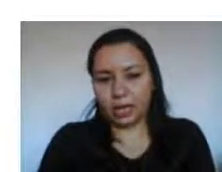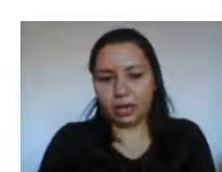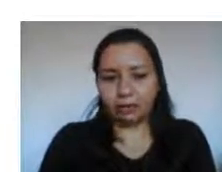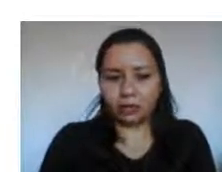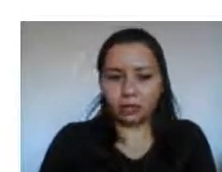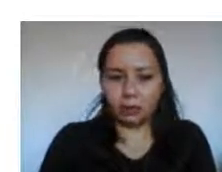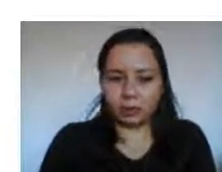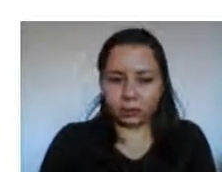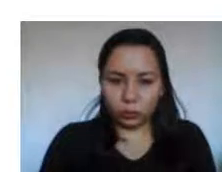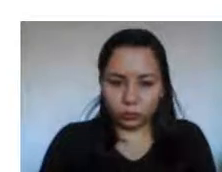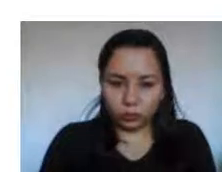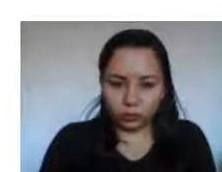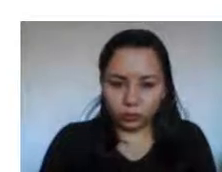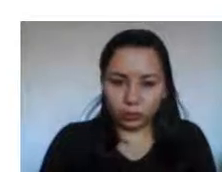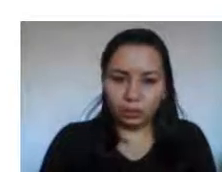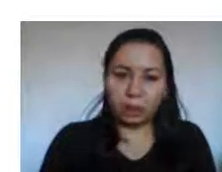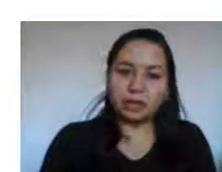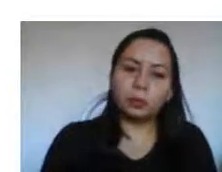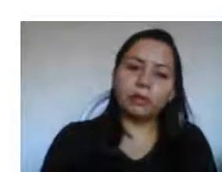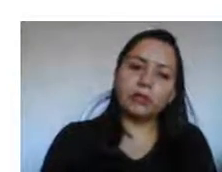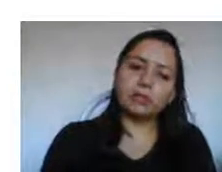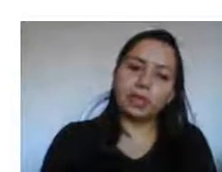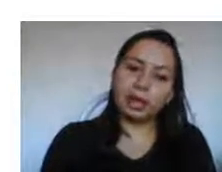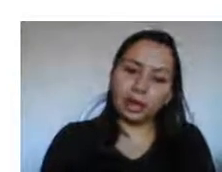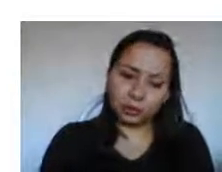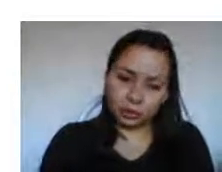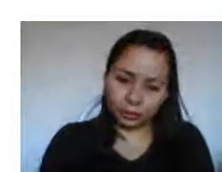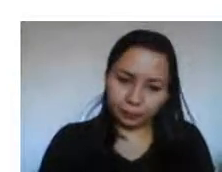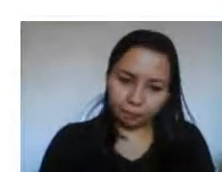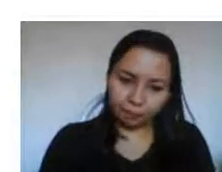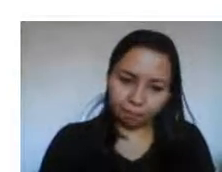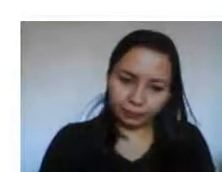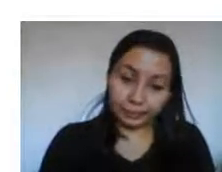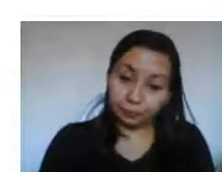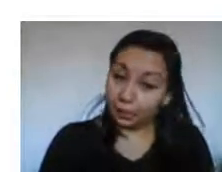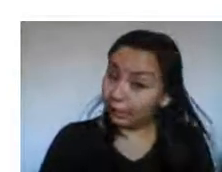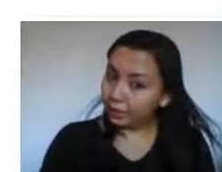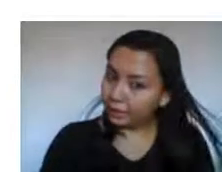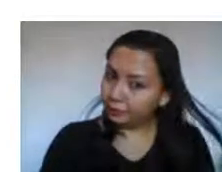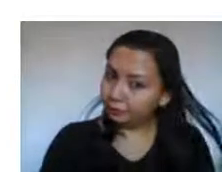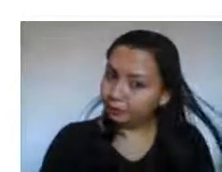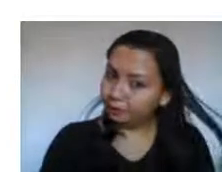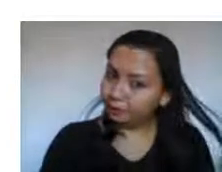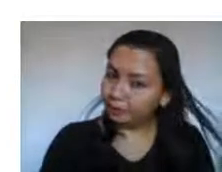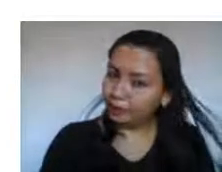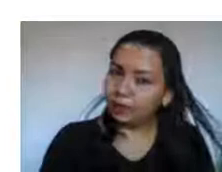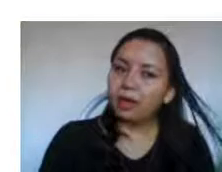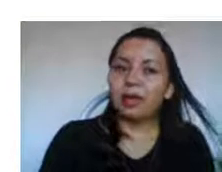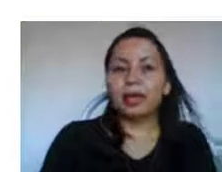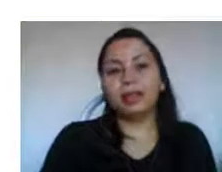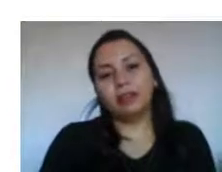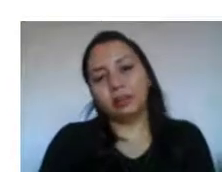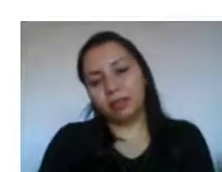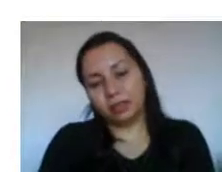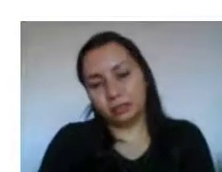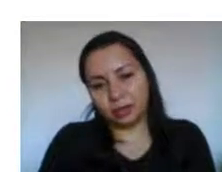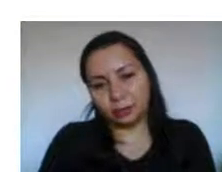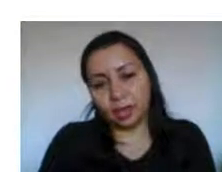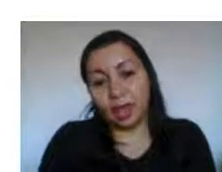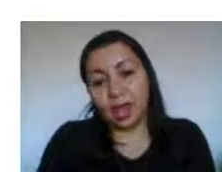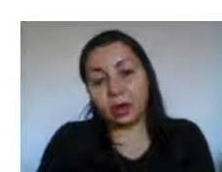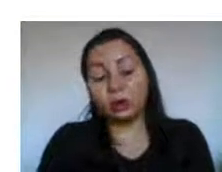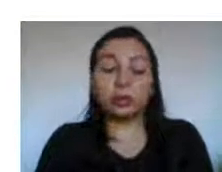solar ela é refletida pelas nuvens e pela superfície terrestre. Beleza. E ela vai nos